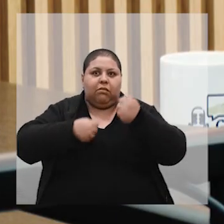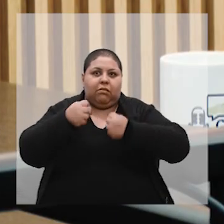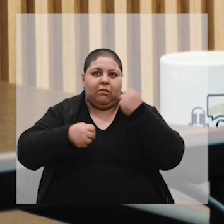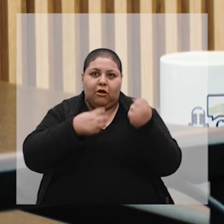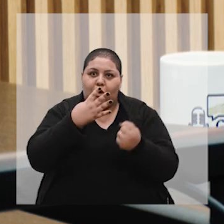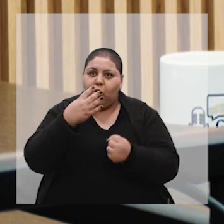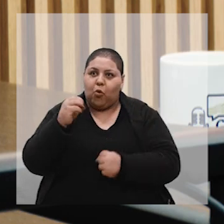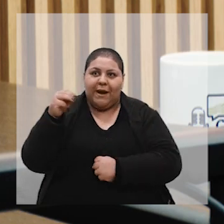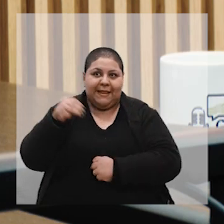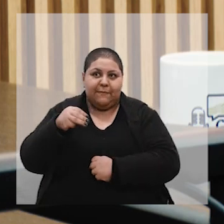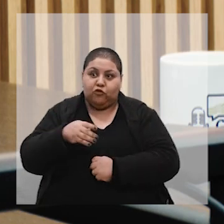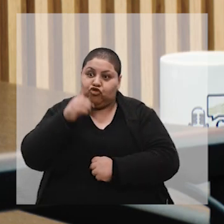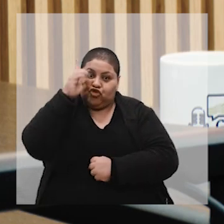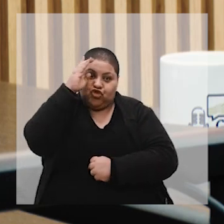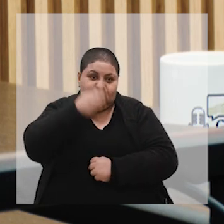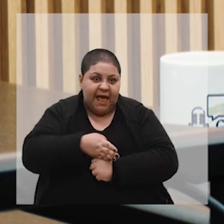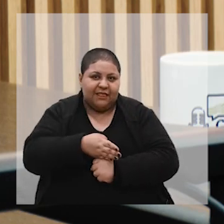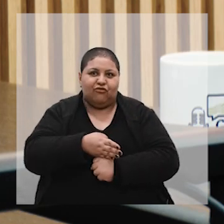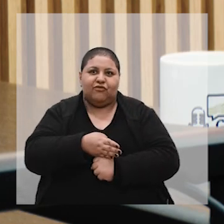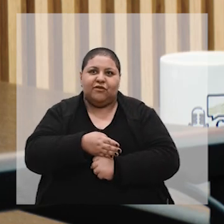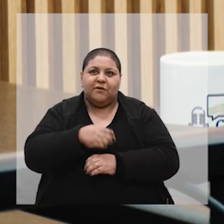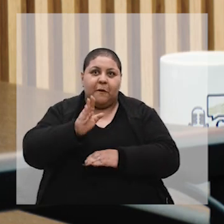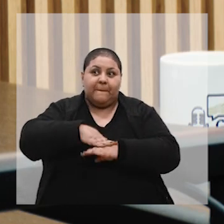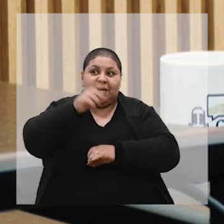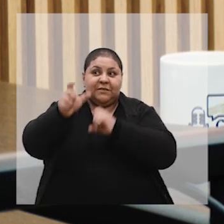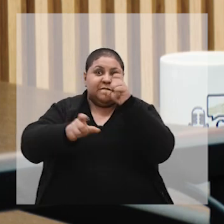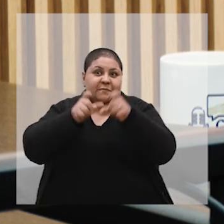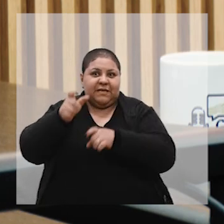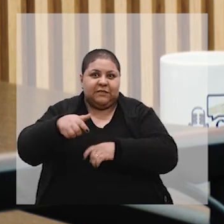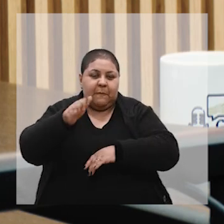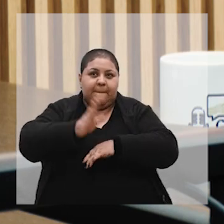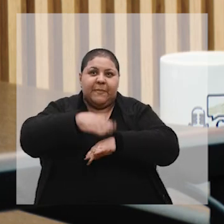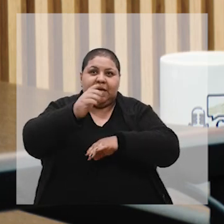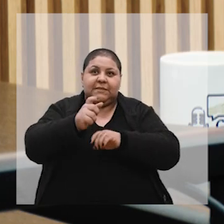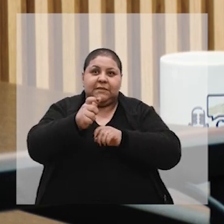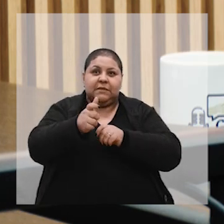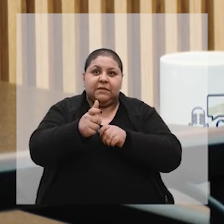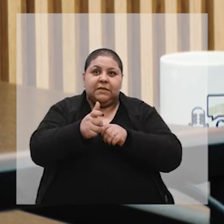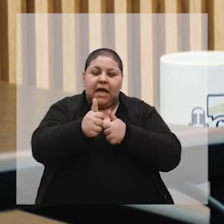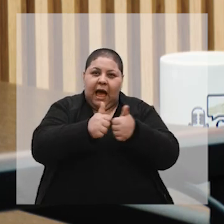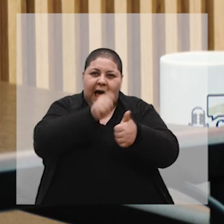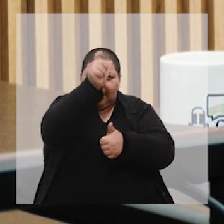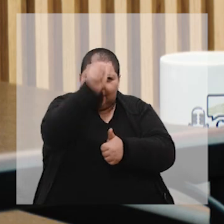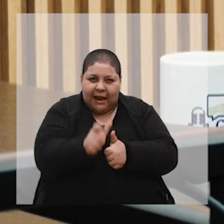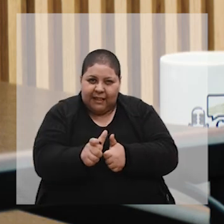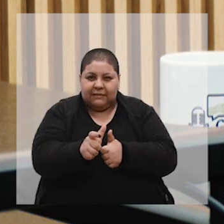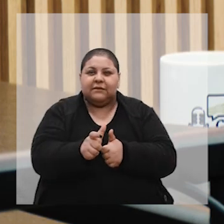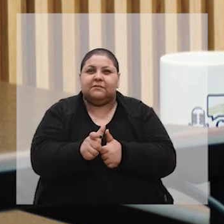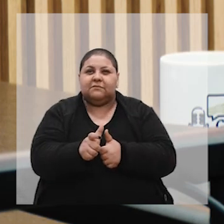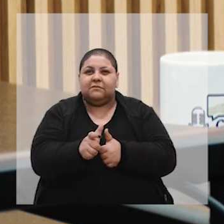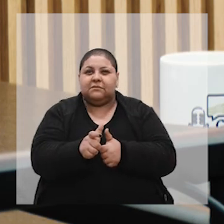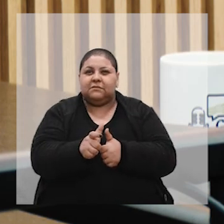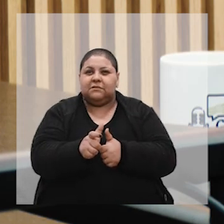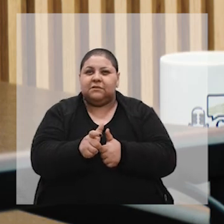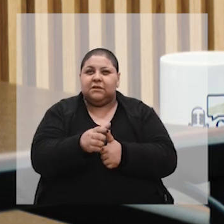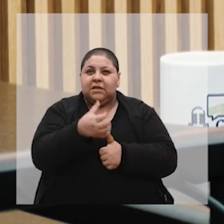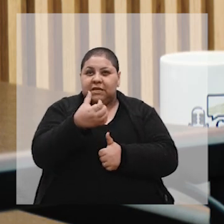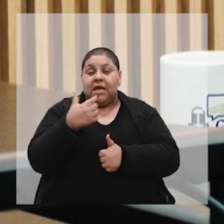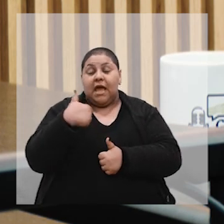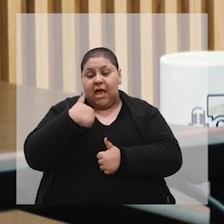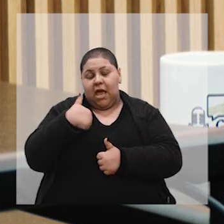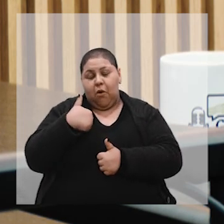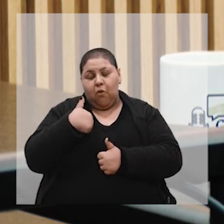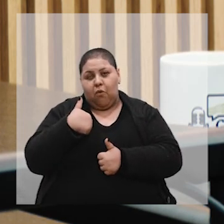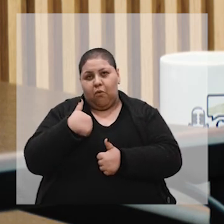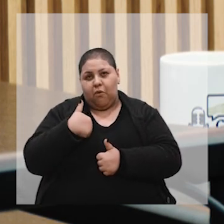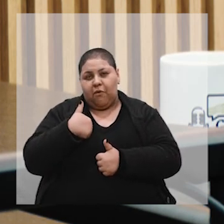correndo 40 minutos direto. Então são mais pessoas, mais atletas envolvidos na quadra. Então acabam sendo 6.